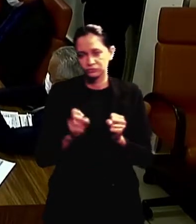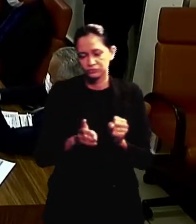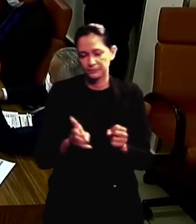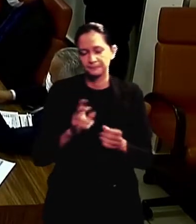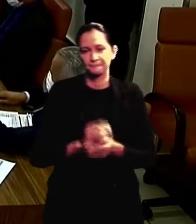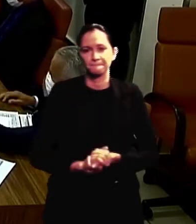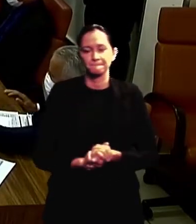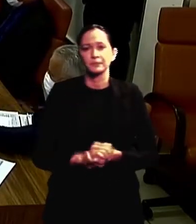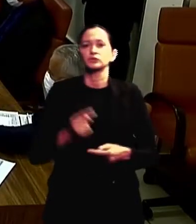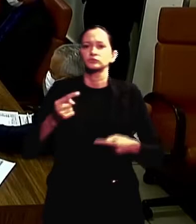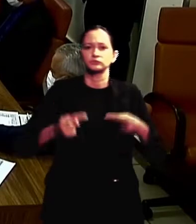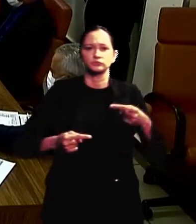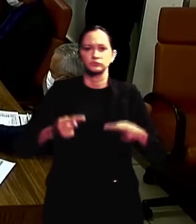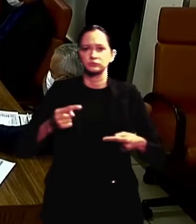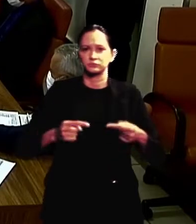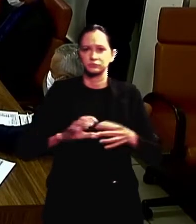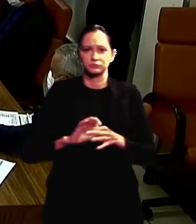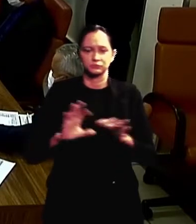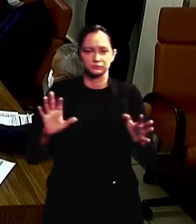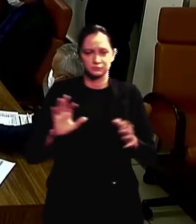Portanto, o veto está em discussão.